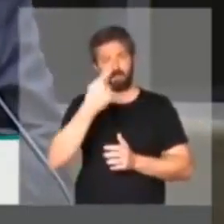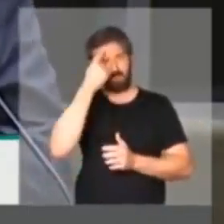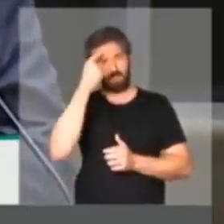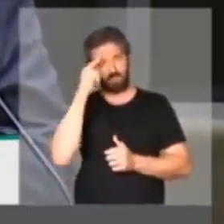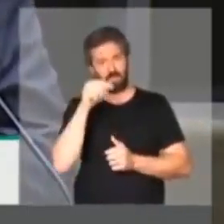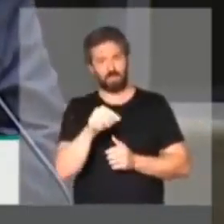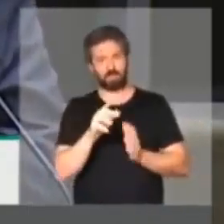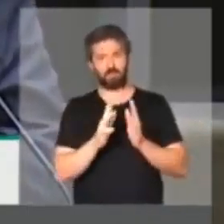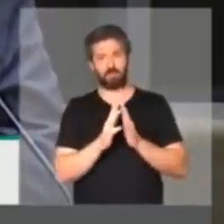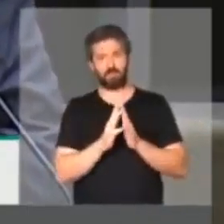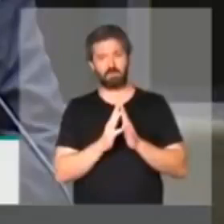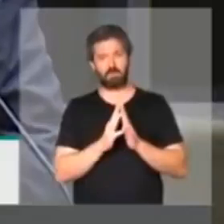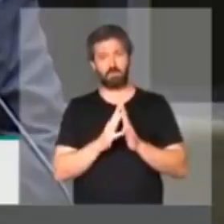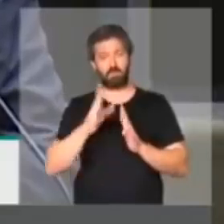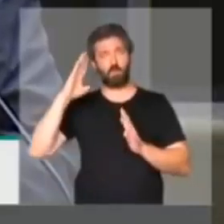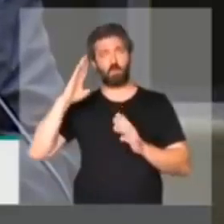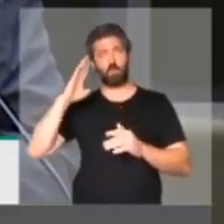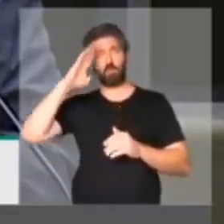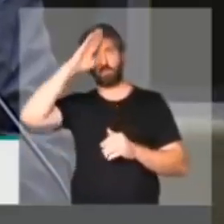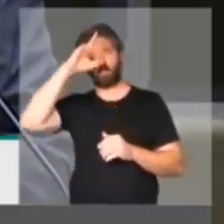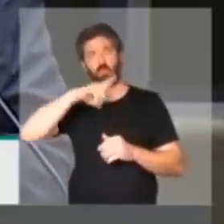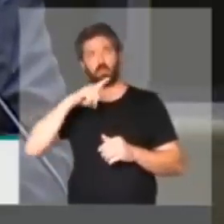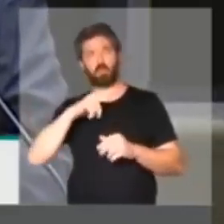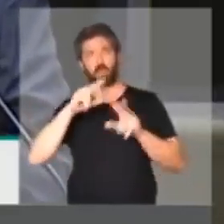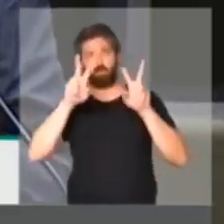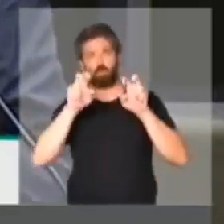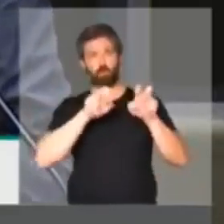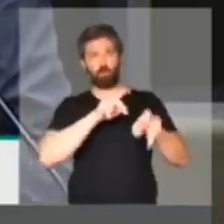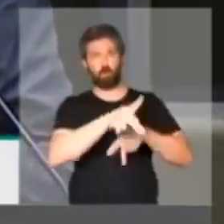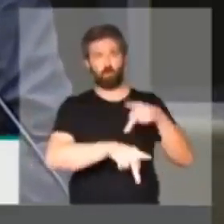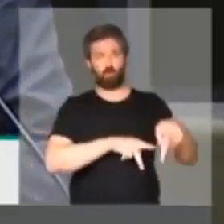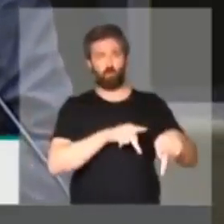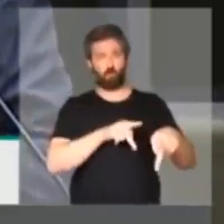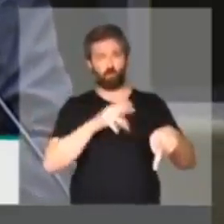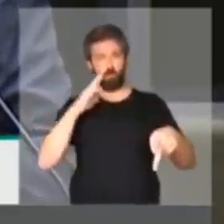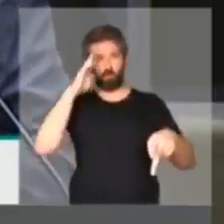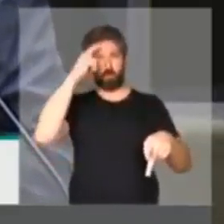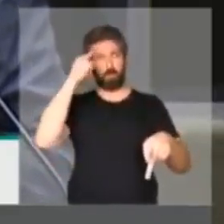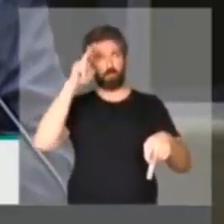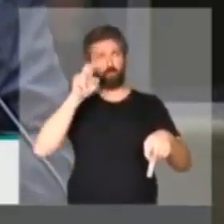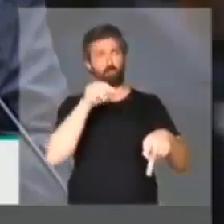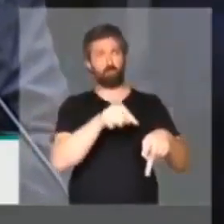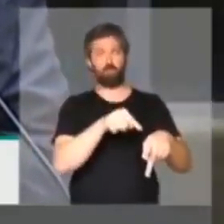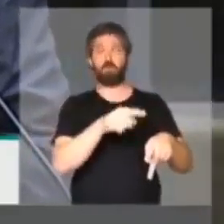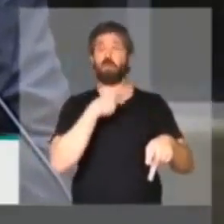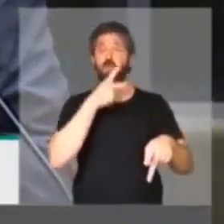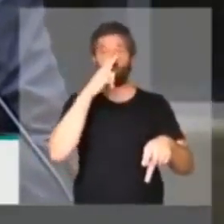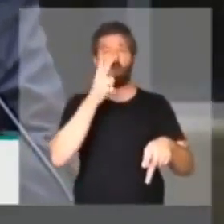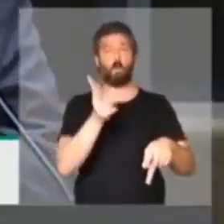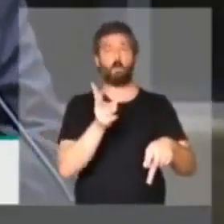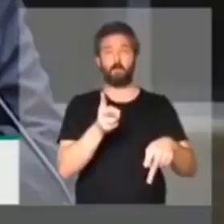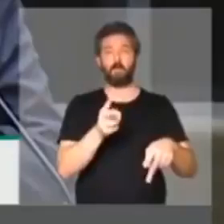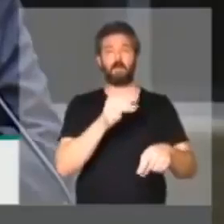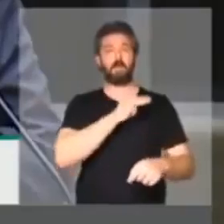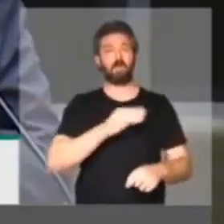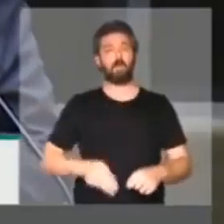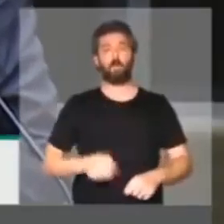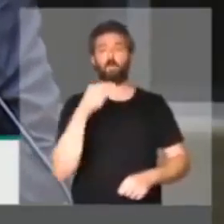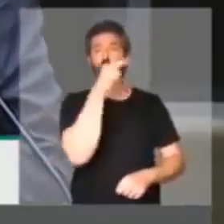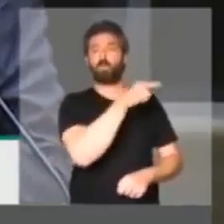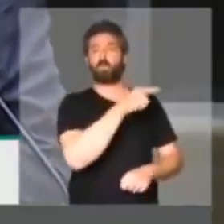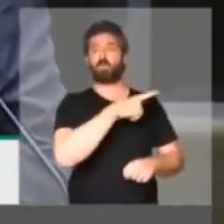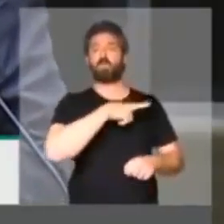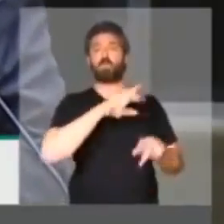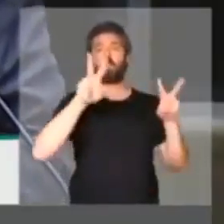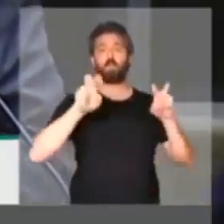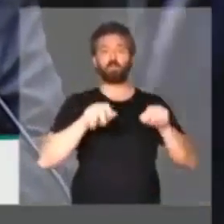pensamento que o presidente da República tem com relação ao povo brasileiro é o mesmo pensamento que este ministro tem com